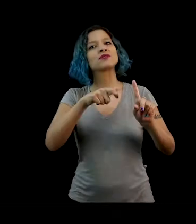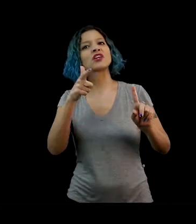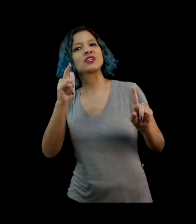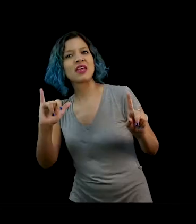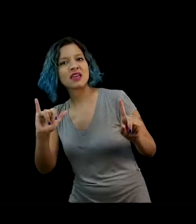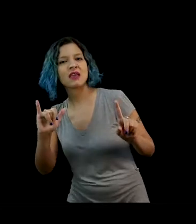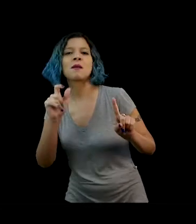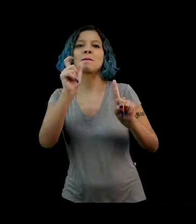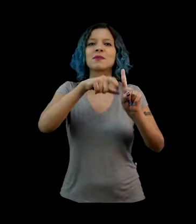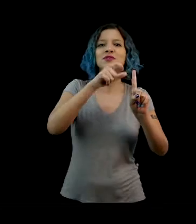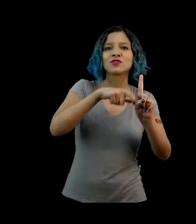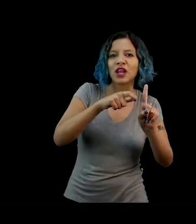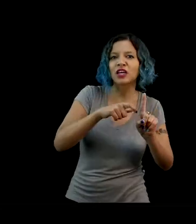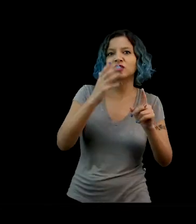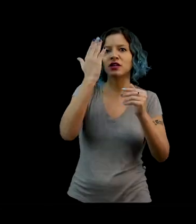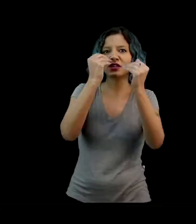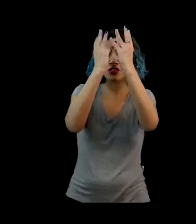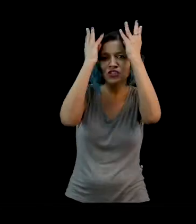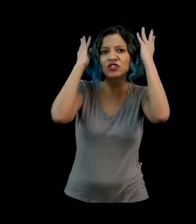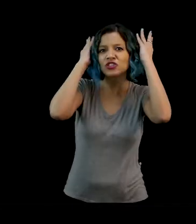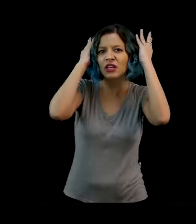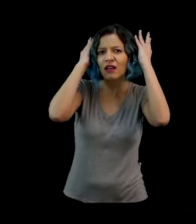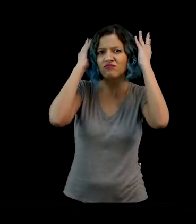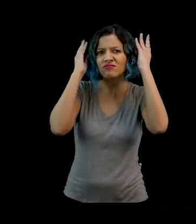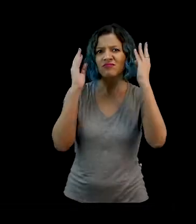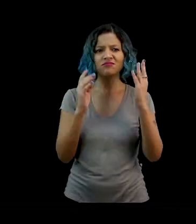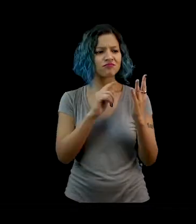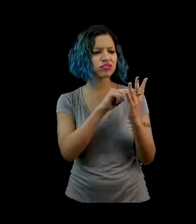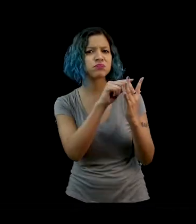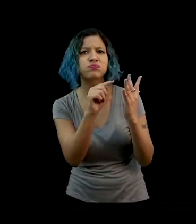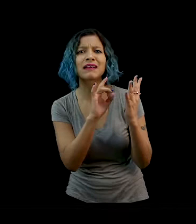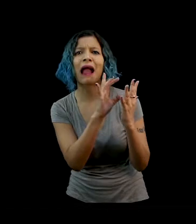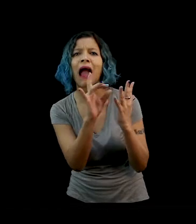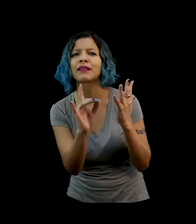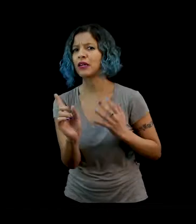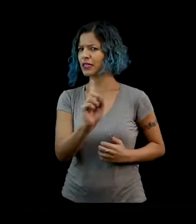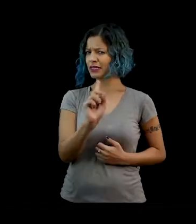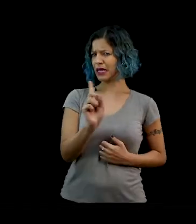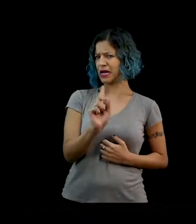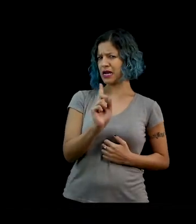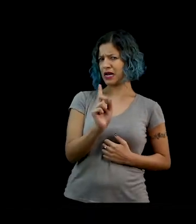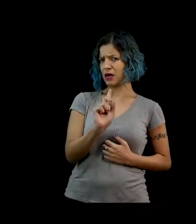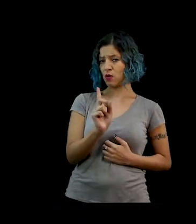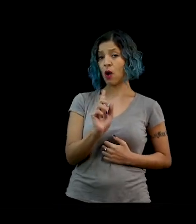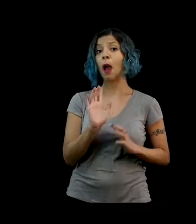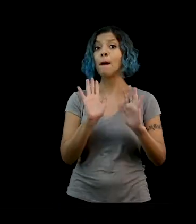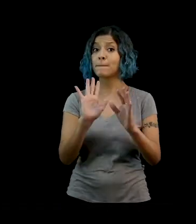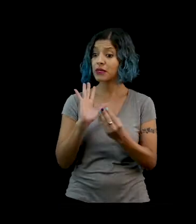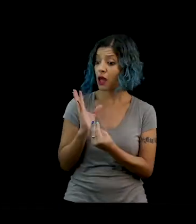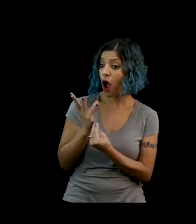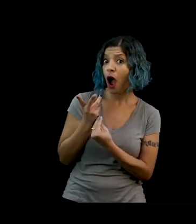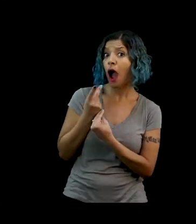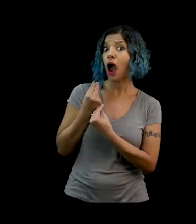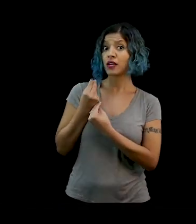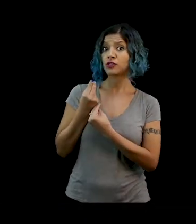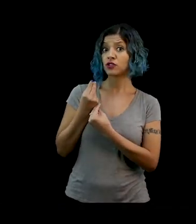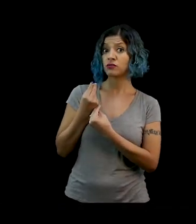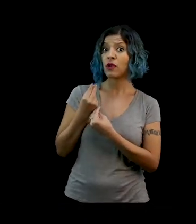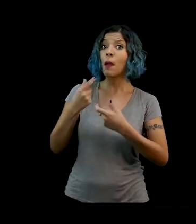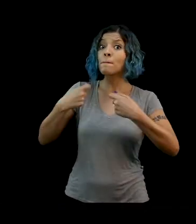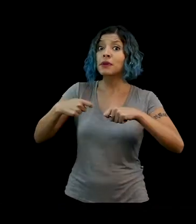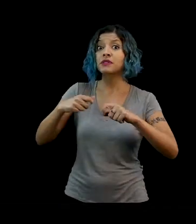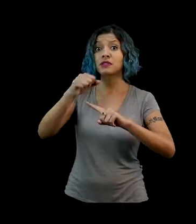sabe que não é isso que conta mais uma obra de arte seja ela qual for ela tem que representar